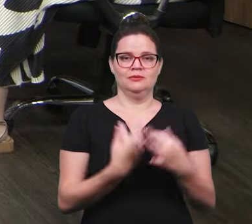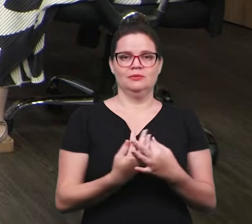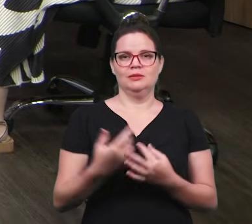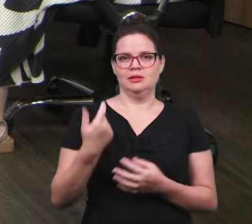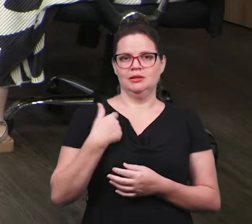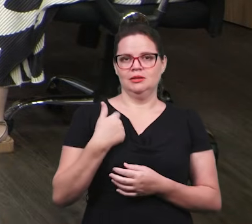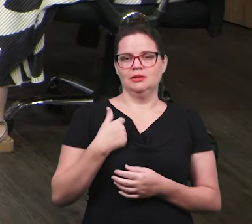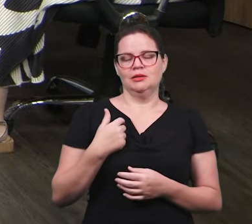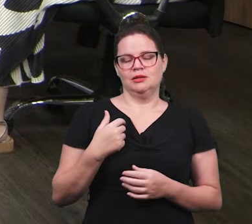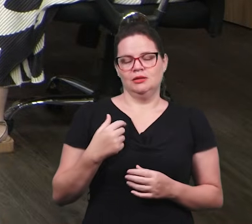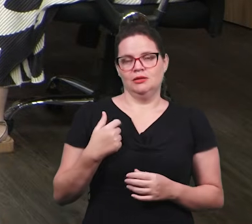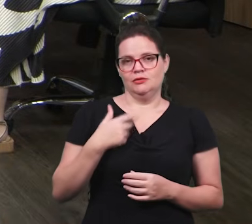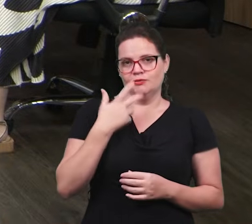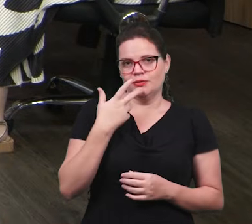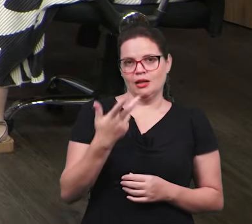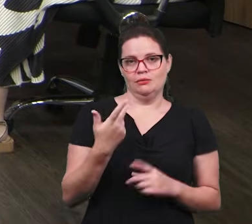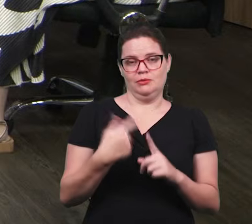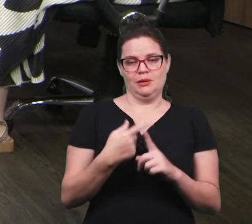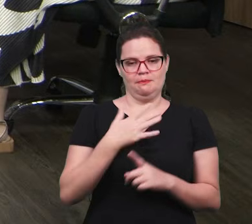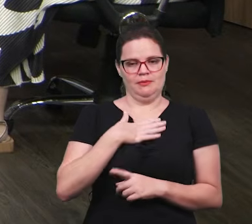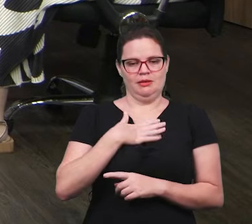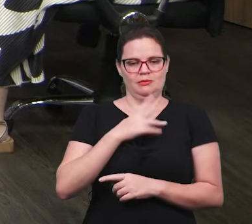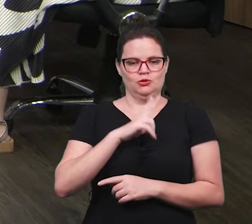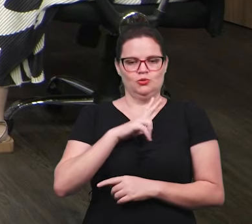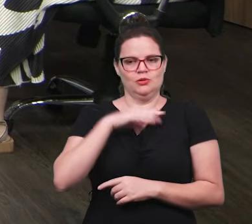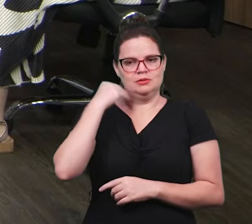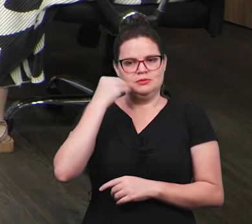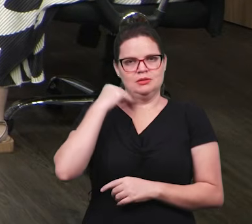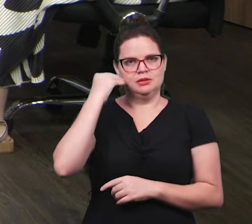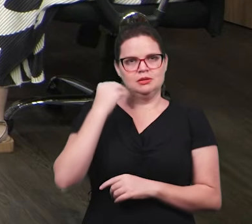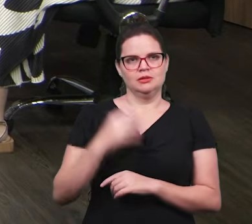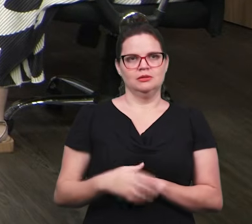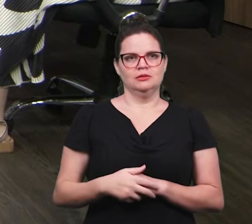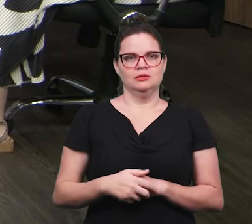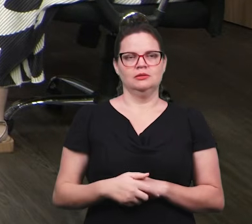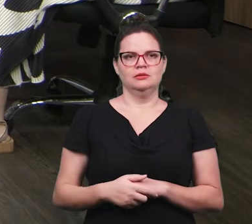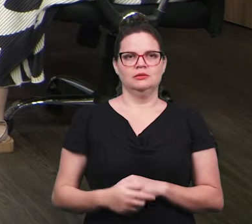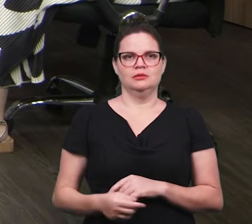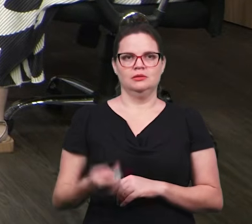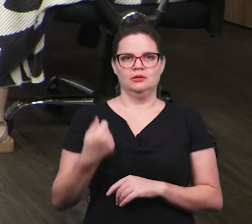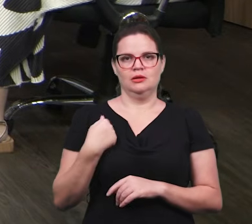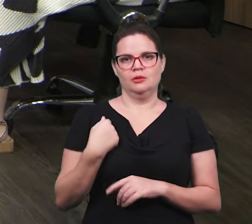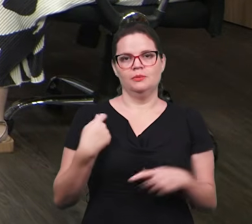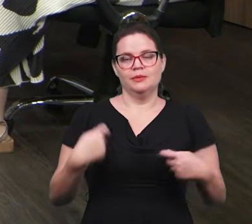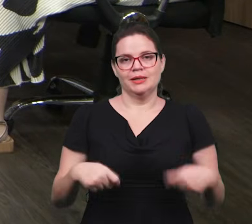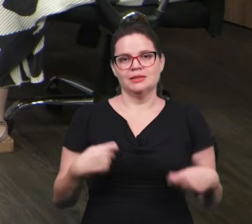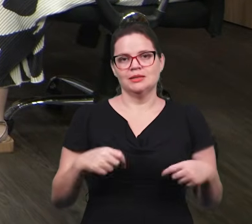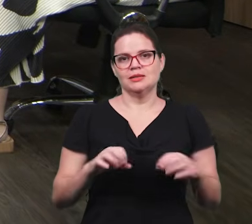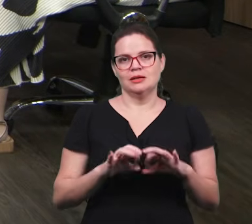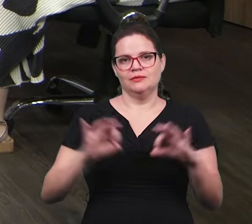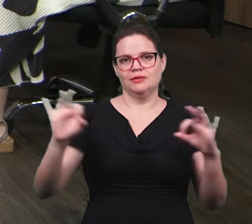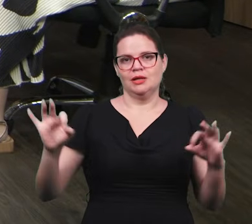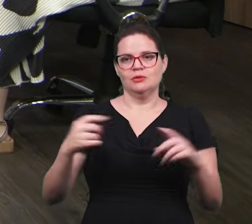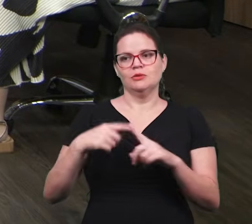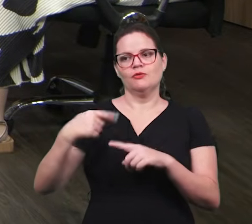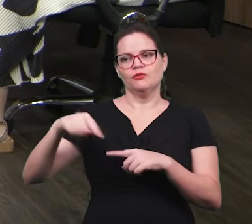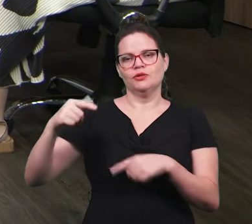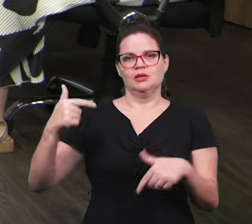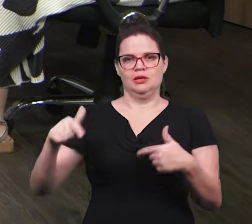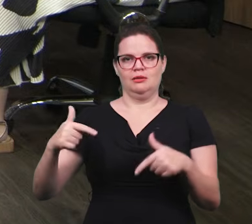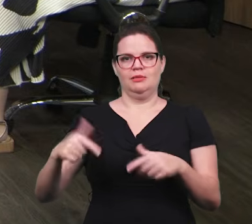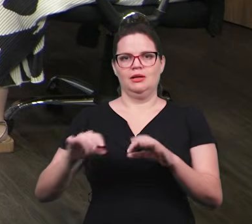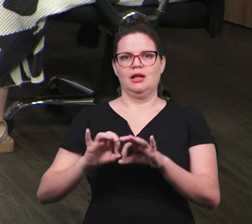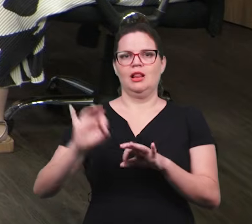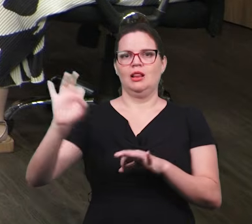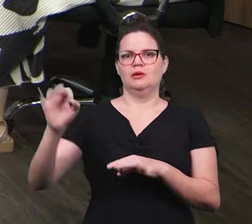uma forma muito especial, porque apesar de eu ter, em muitos momentos da vida, ter me afastado pelo fato de ter prestando serviço